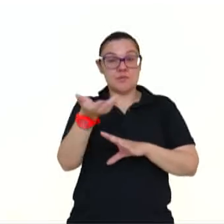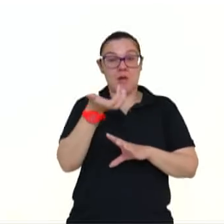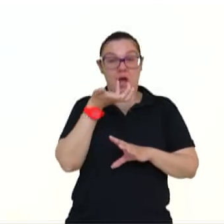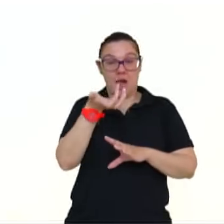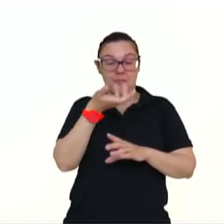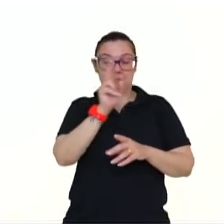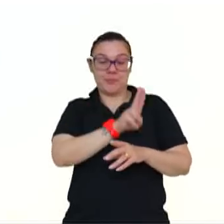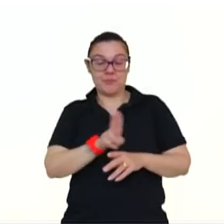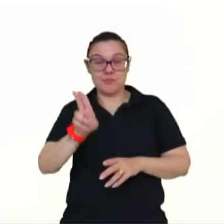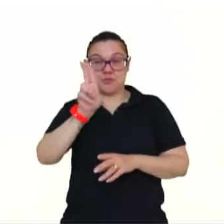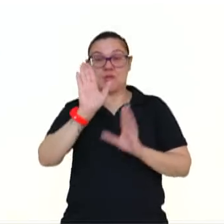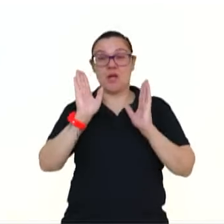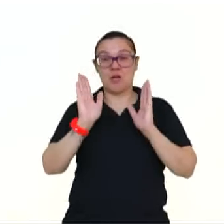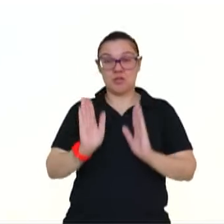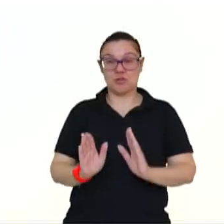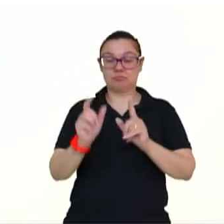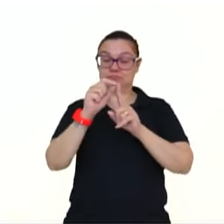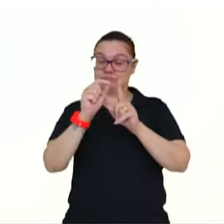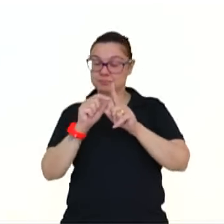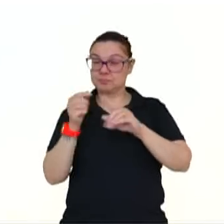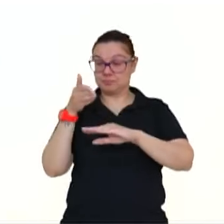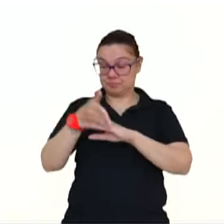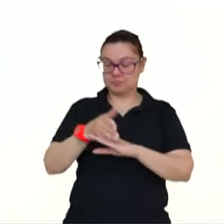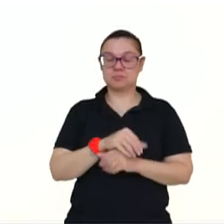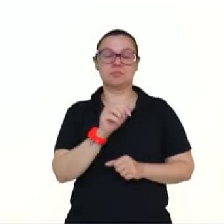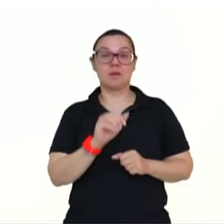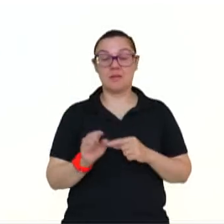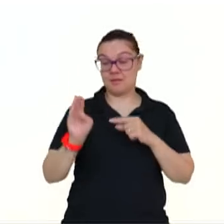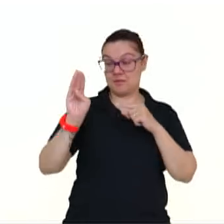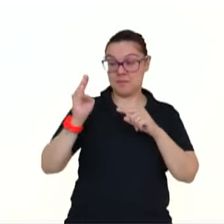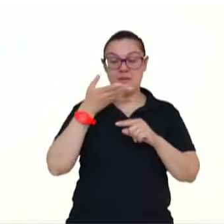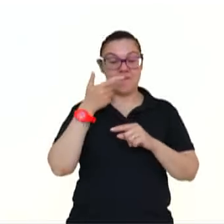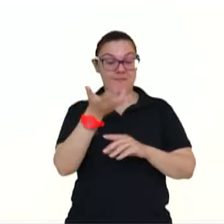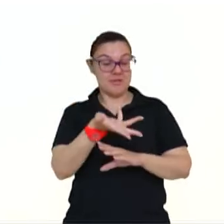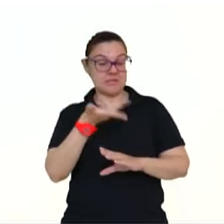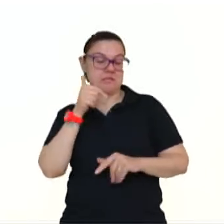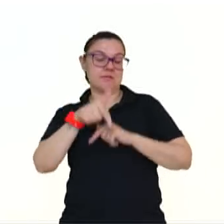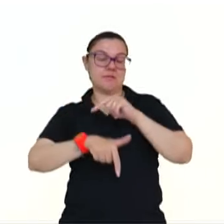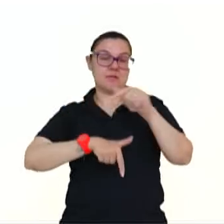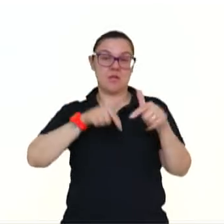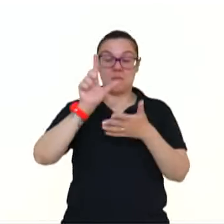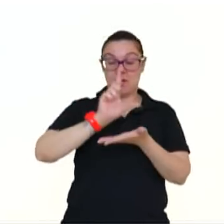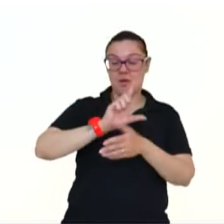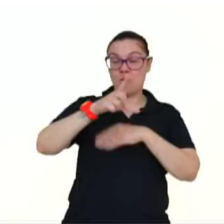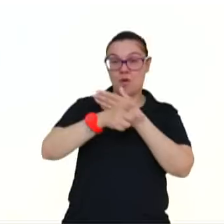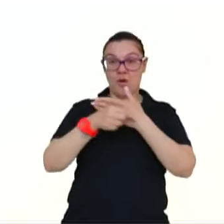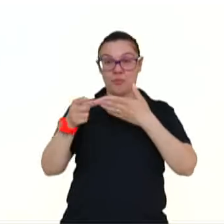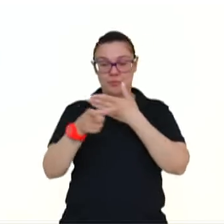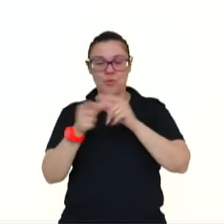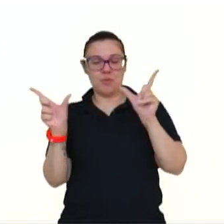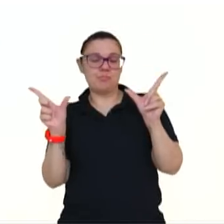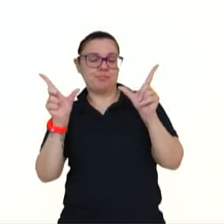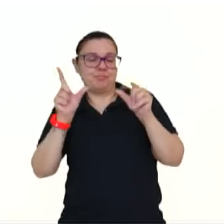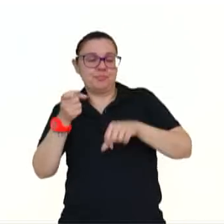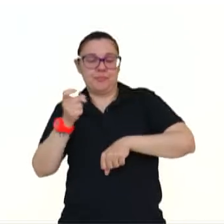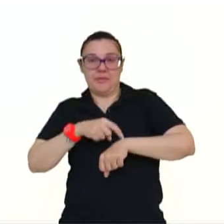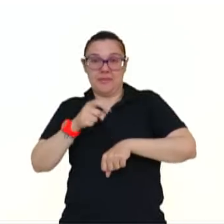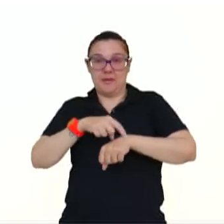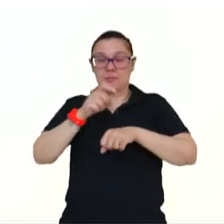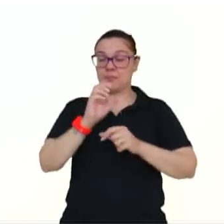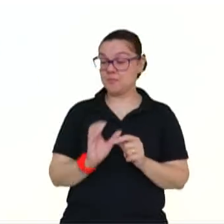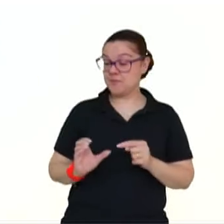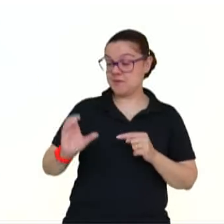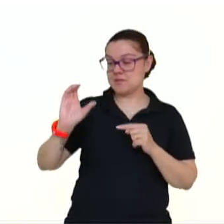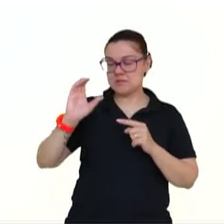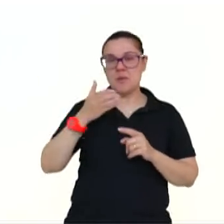fontes utilizadas. Letra B. Facilita o trabalho do autor e economiza um tempo. Letra C. Possibilita